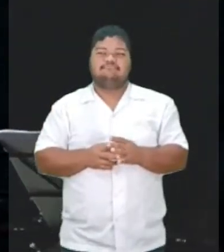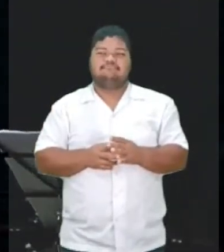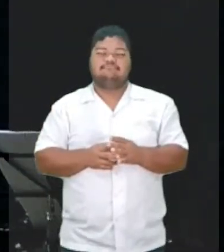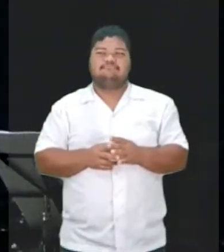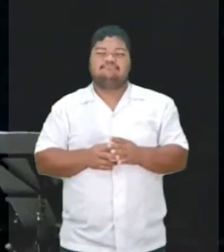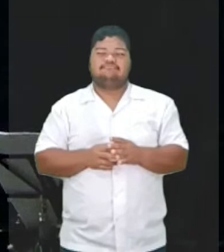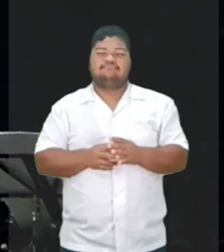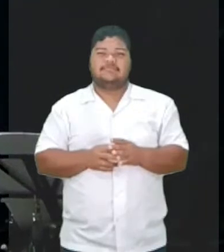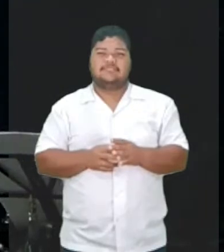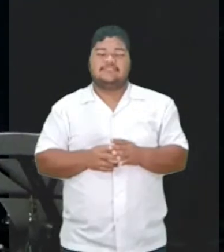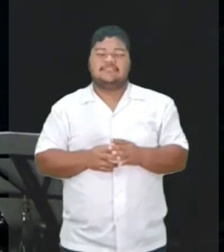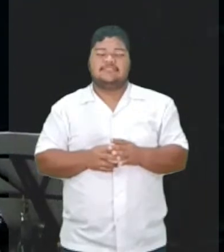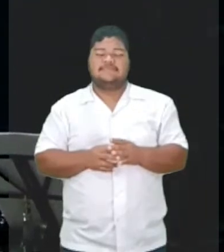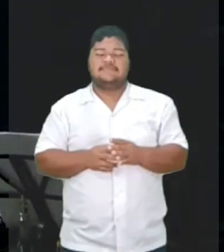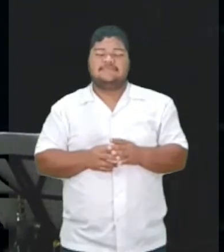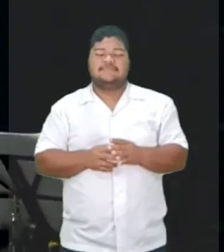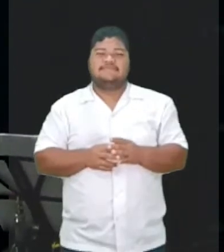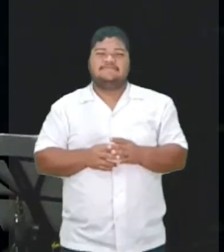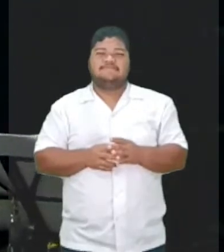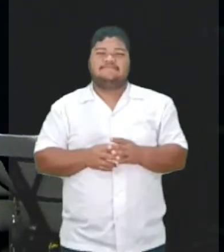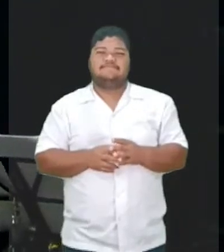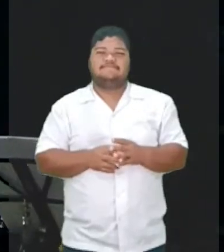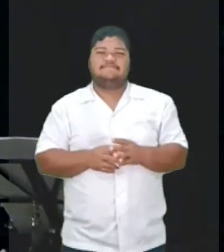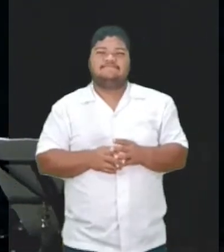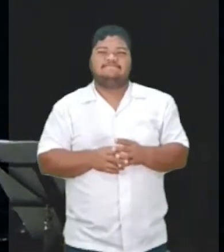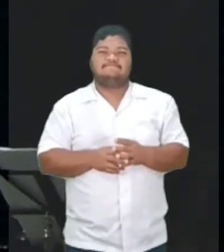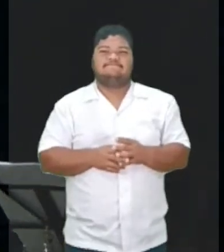Não tem do pai, somente da mãe.